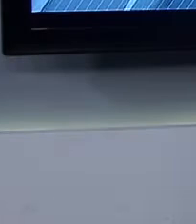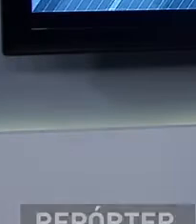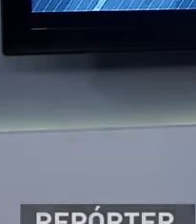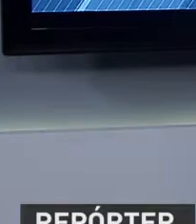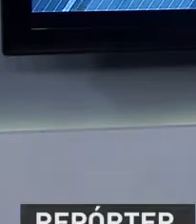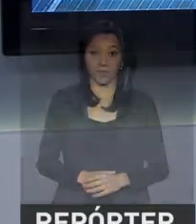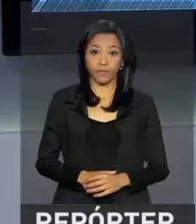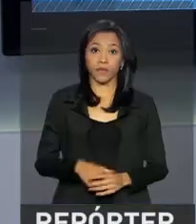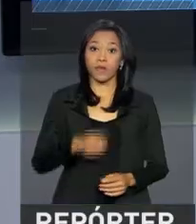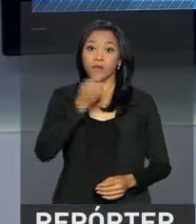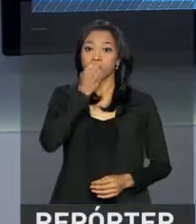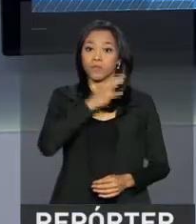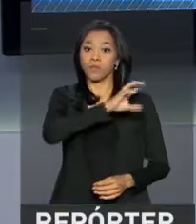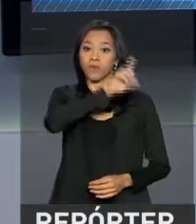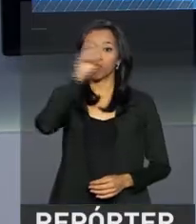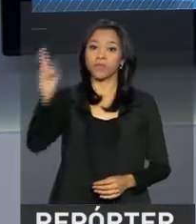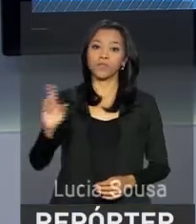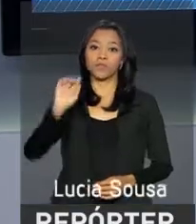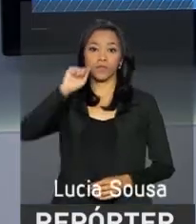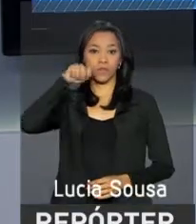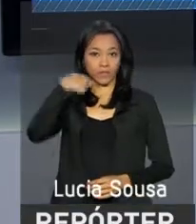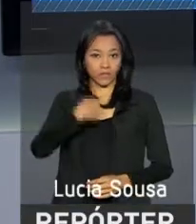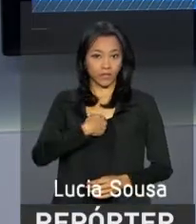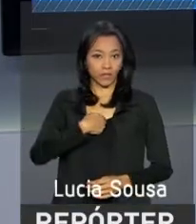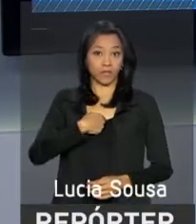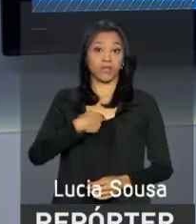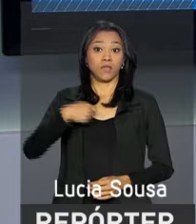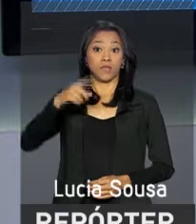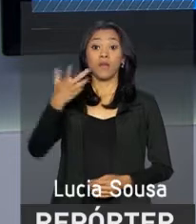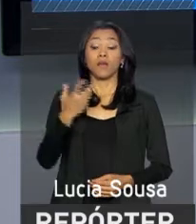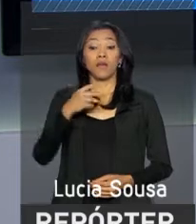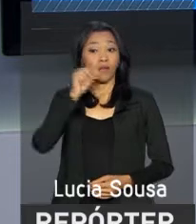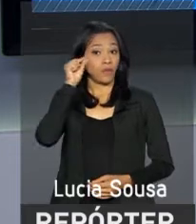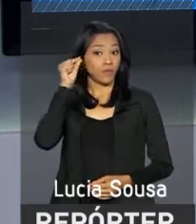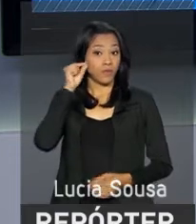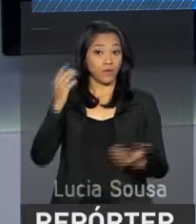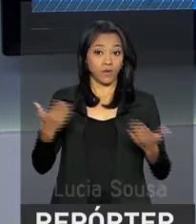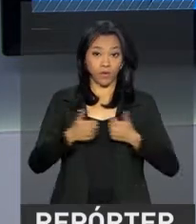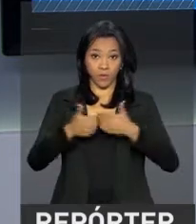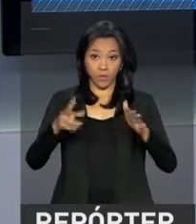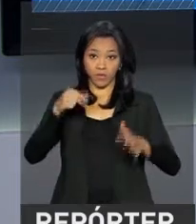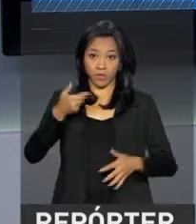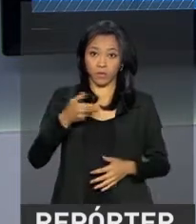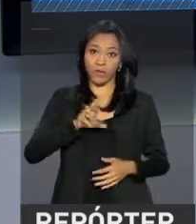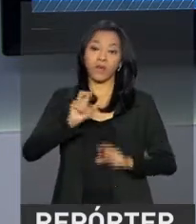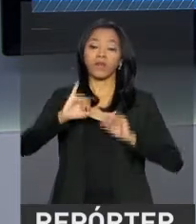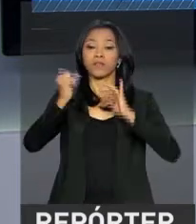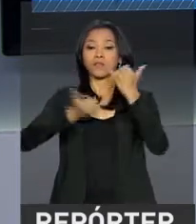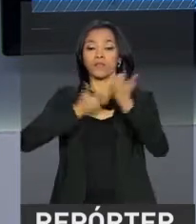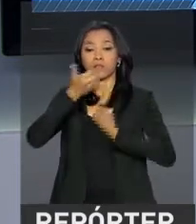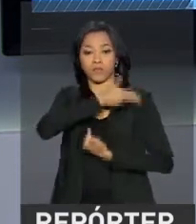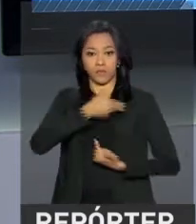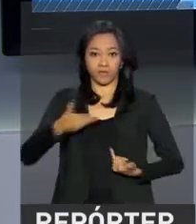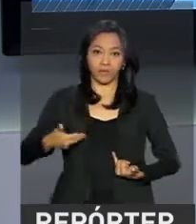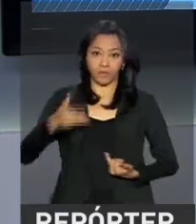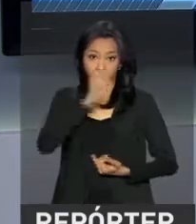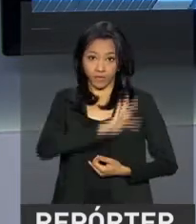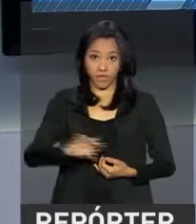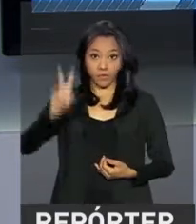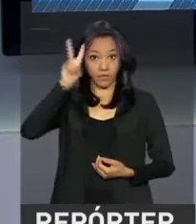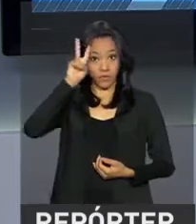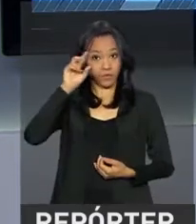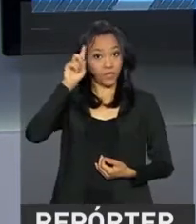olá bom dia eu sou linha reis e começa agora o repórter nbr as notícias do governo federal desta segunda-feira